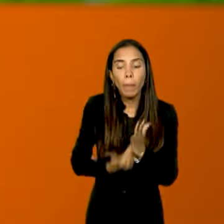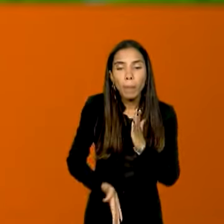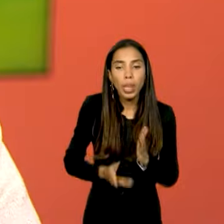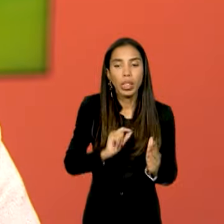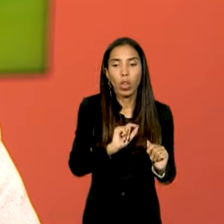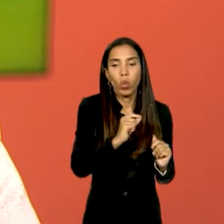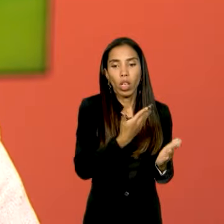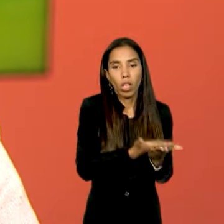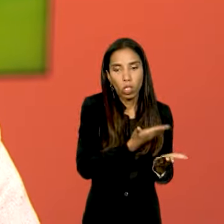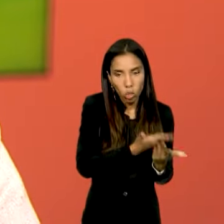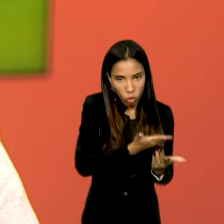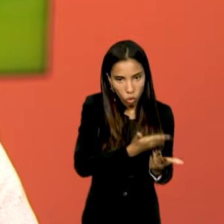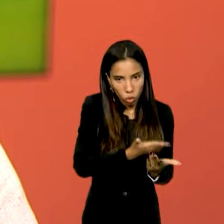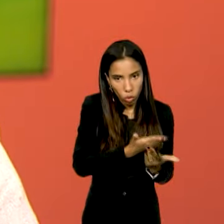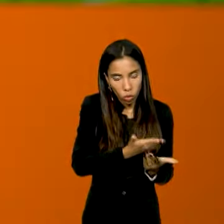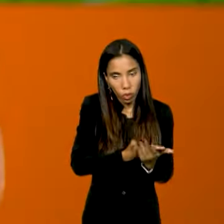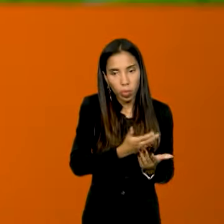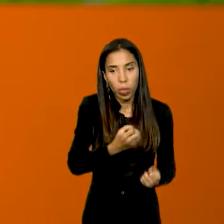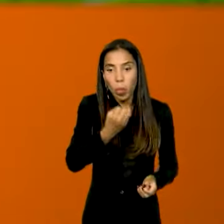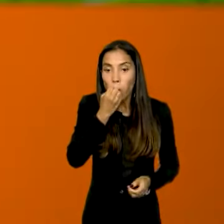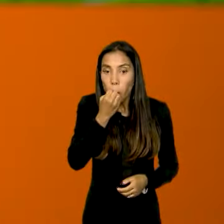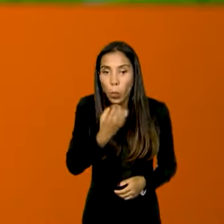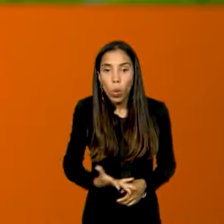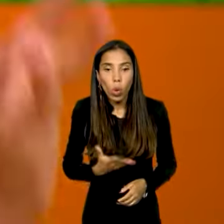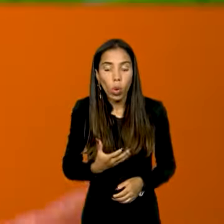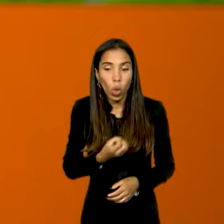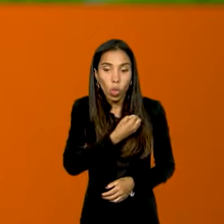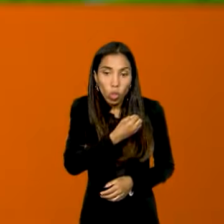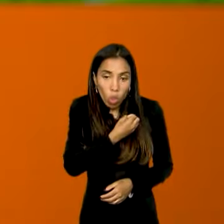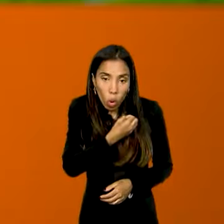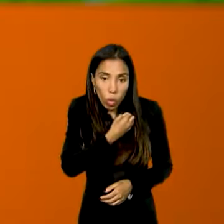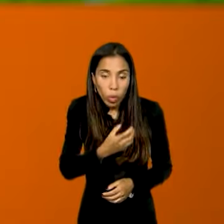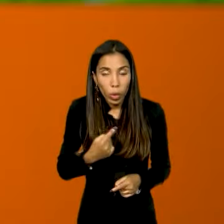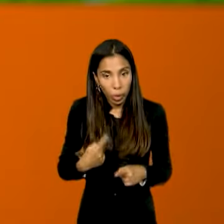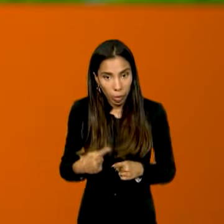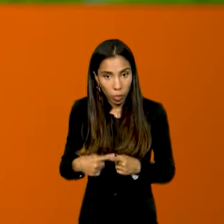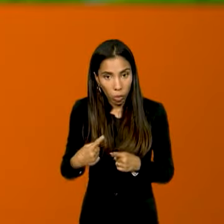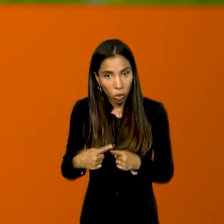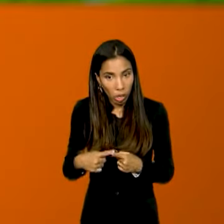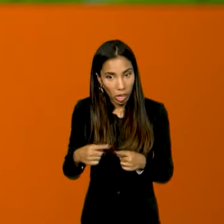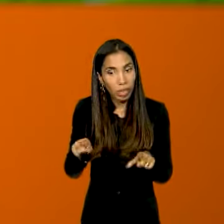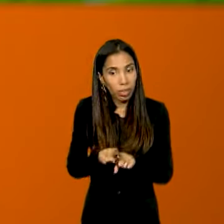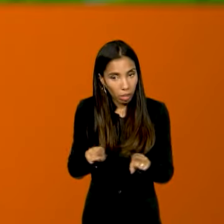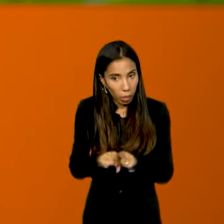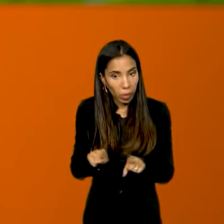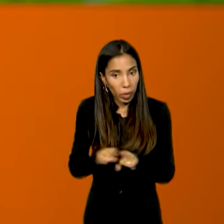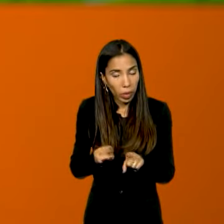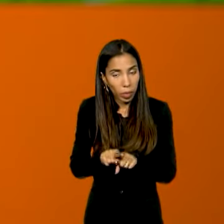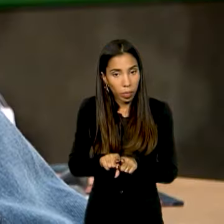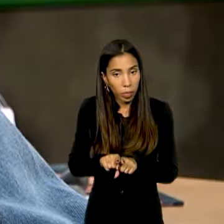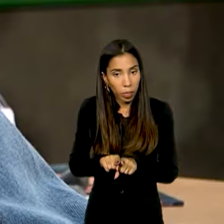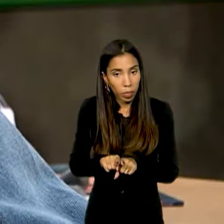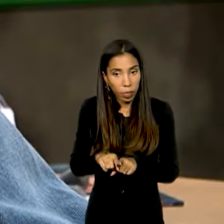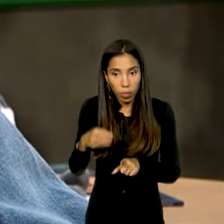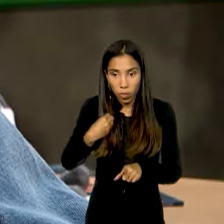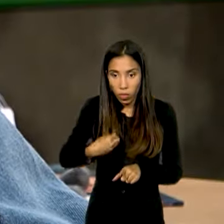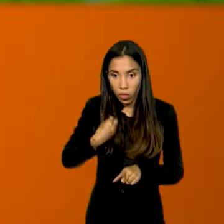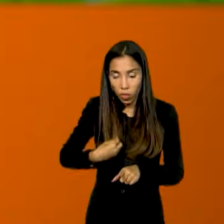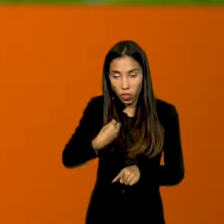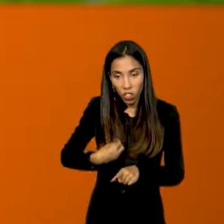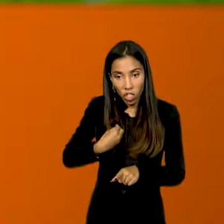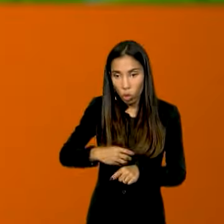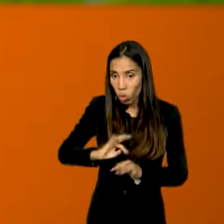os estudos e as boas notas, até porque isso influencia a sua vida toda. Na